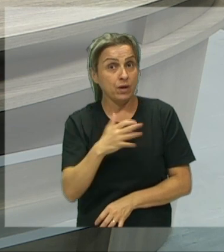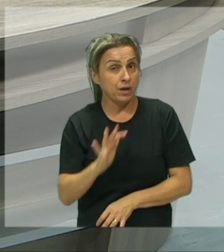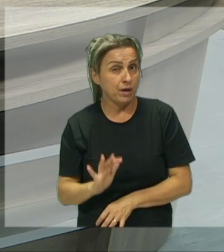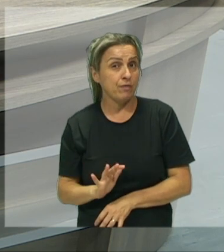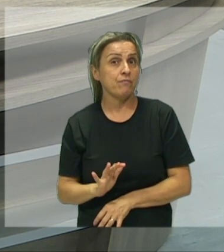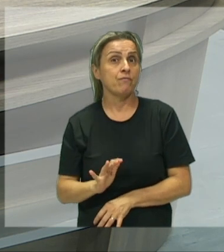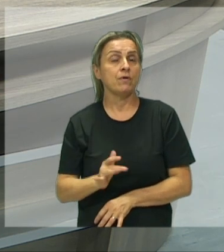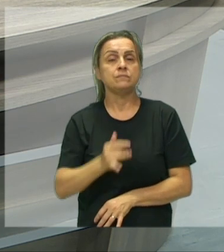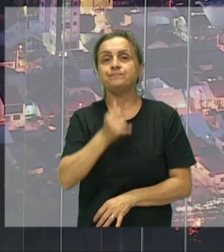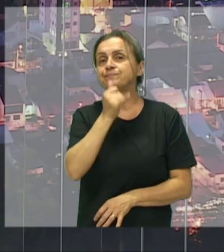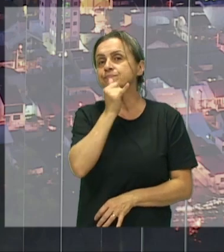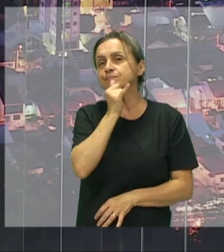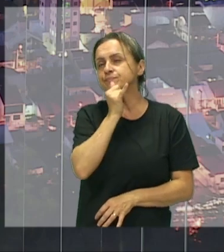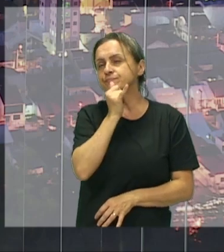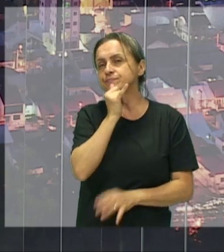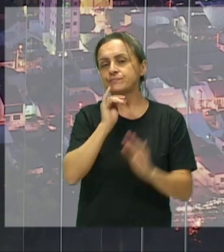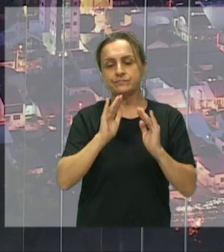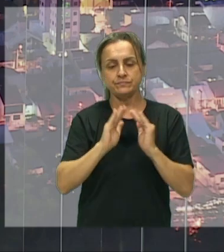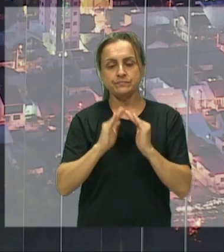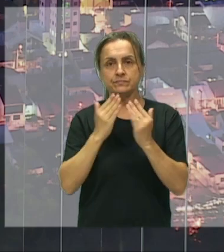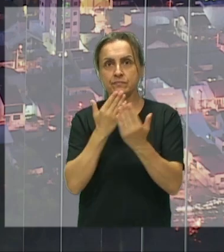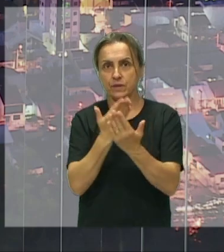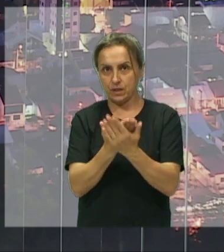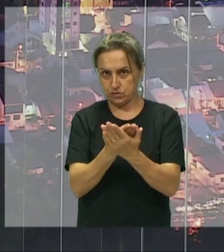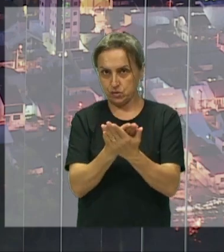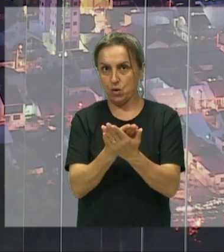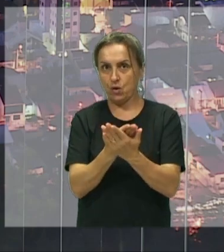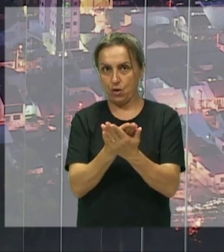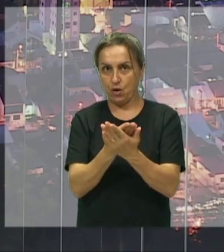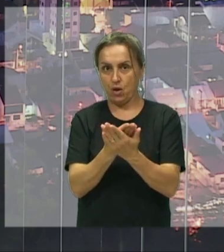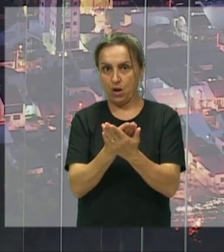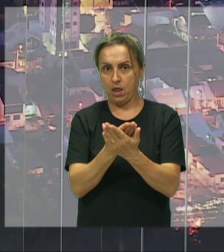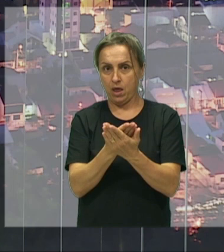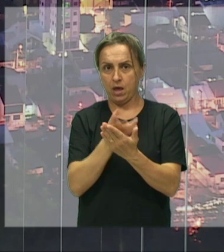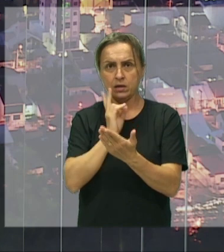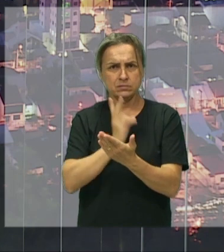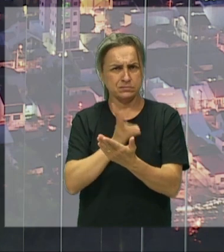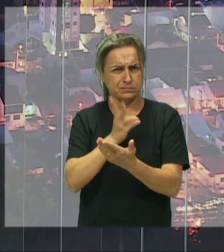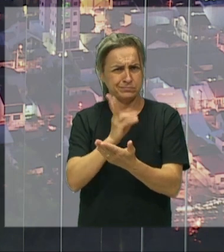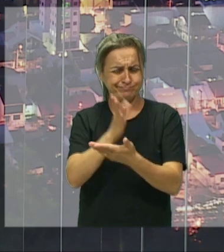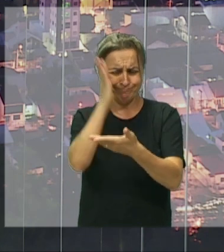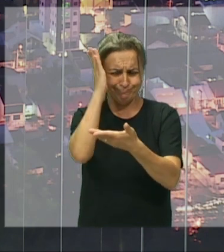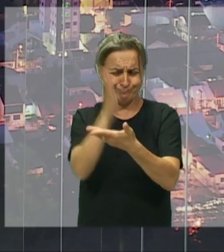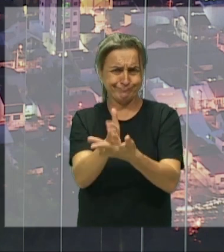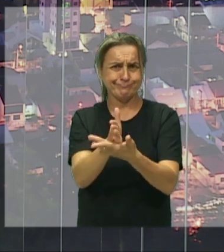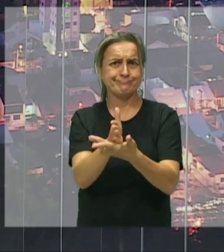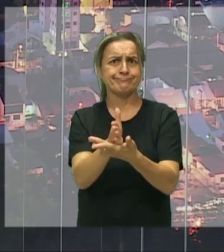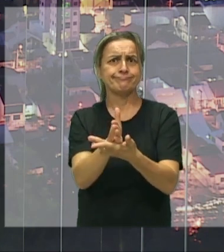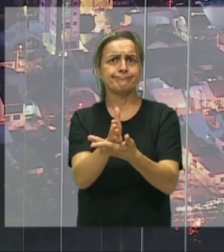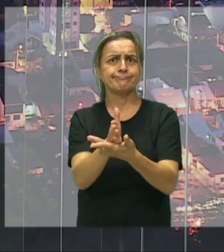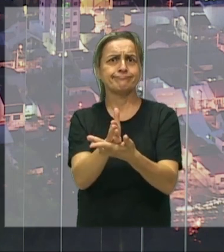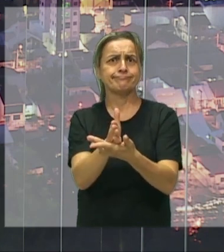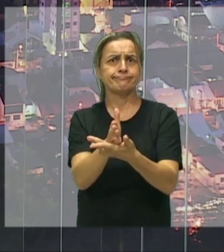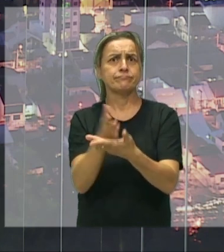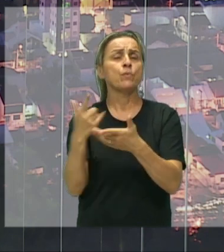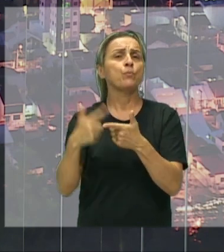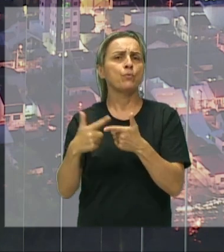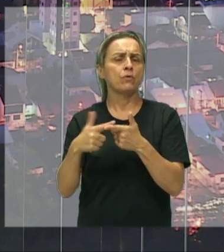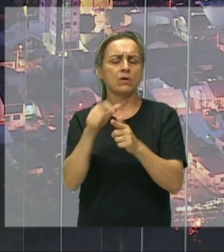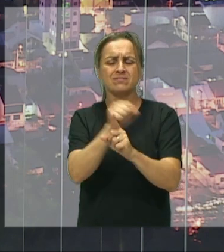escola, na escola, essa divisão, ela existia esse apartheid praticamente por uma questão